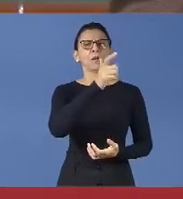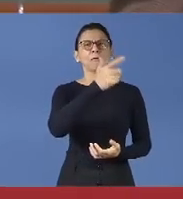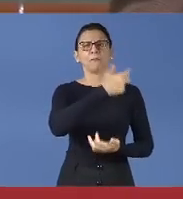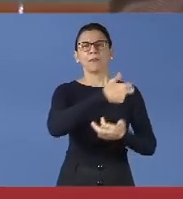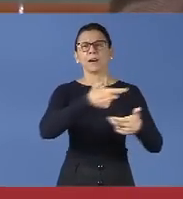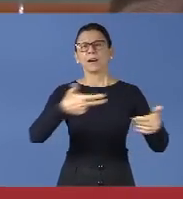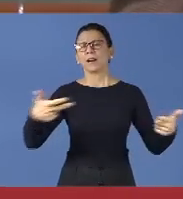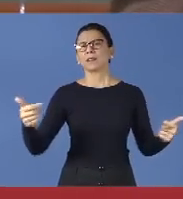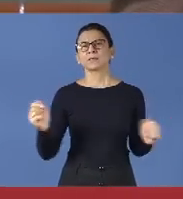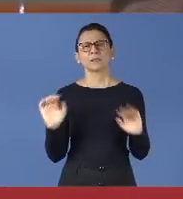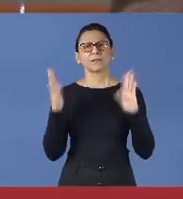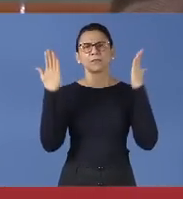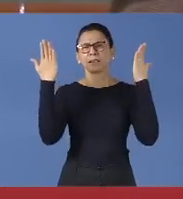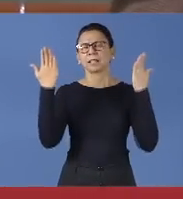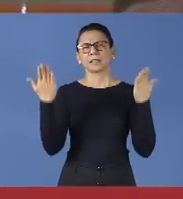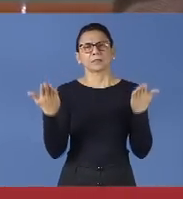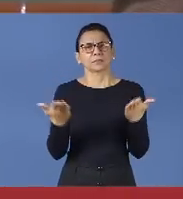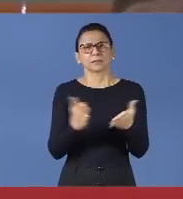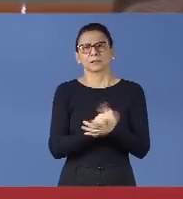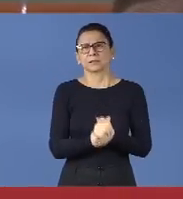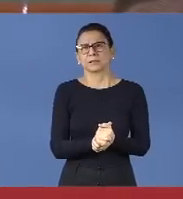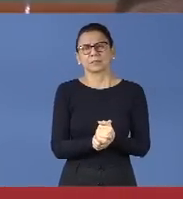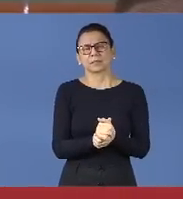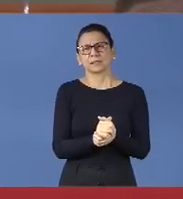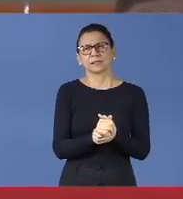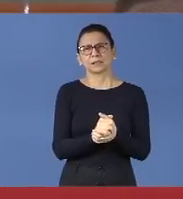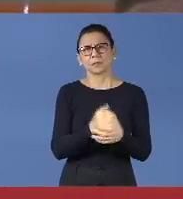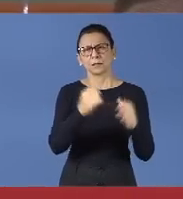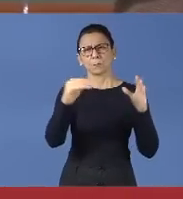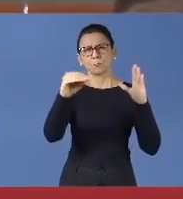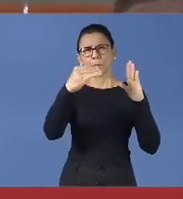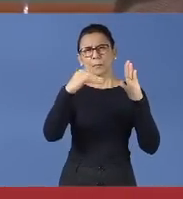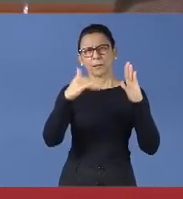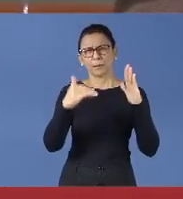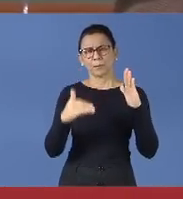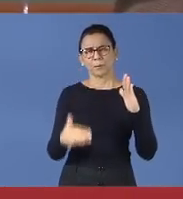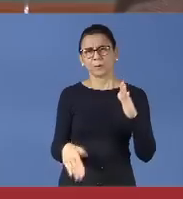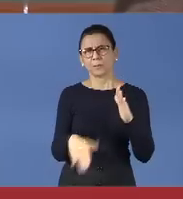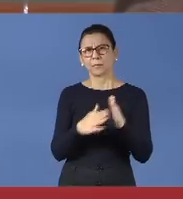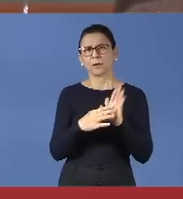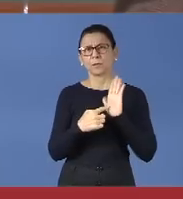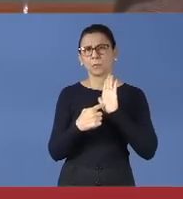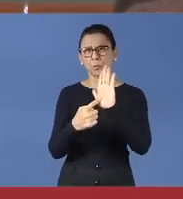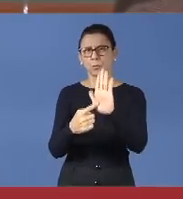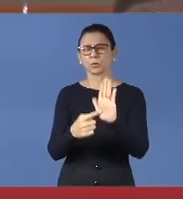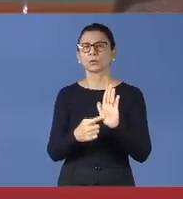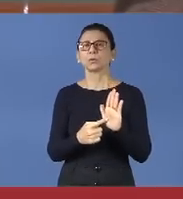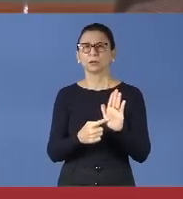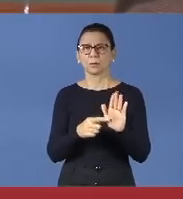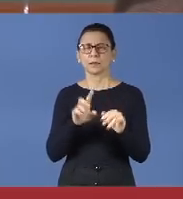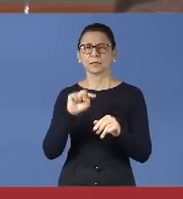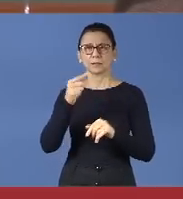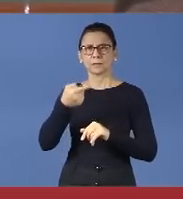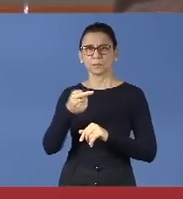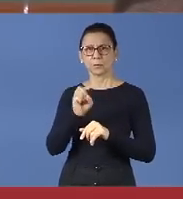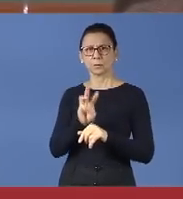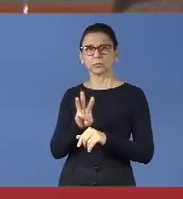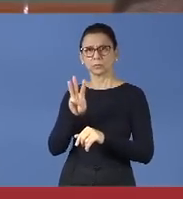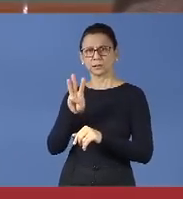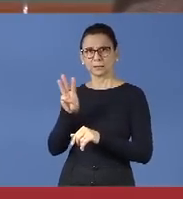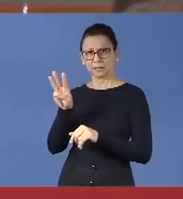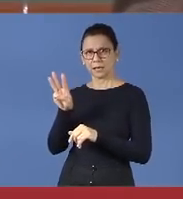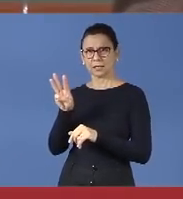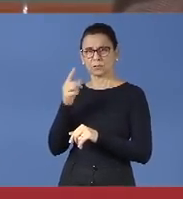eventos que não foram publicados aqui, eles estão sendo publicados nos nossos sites da Rádio